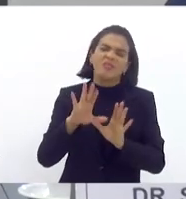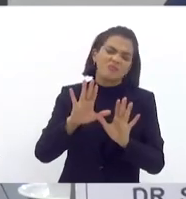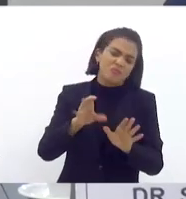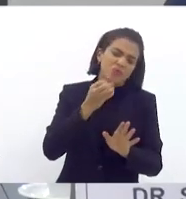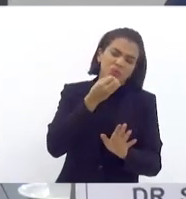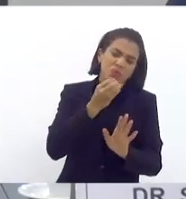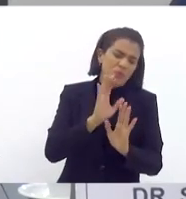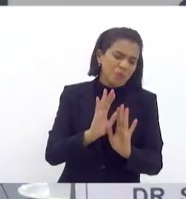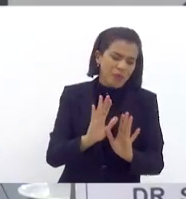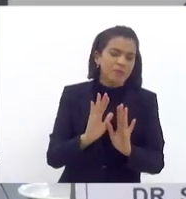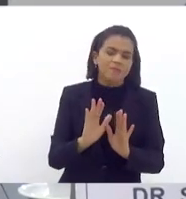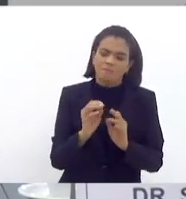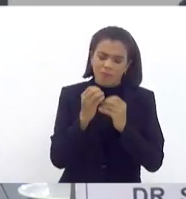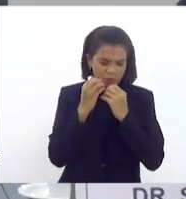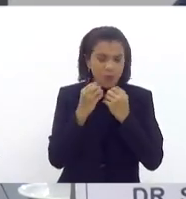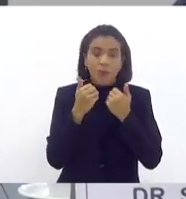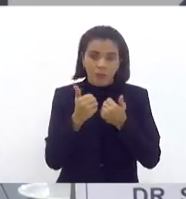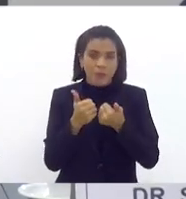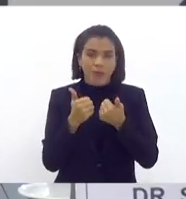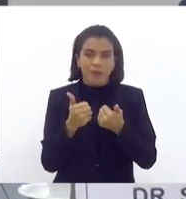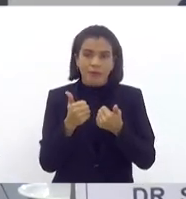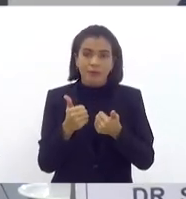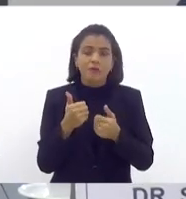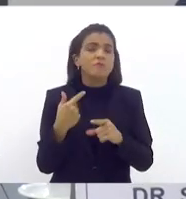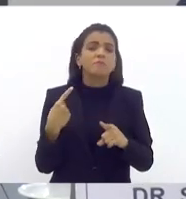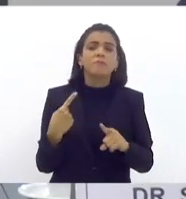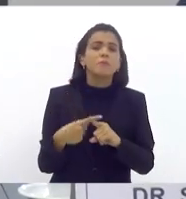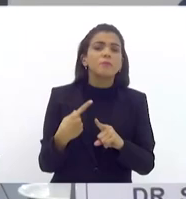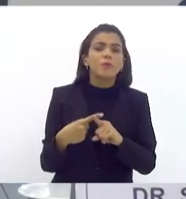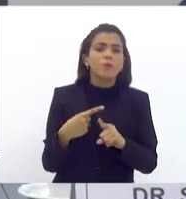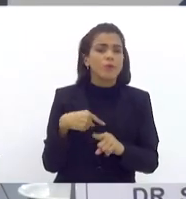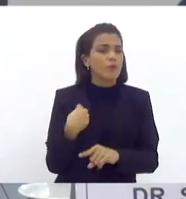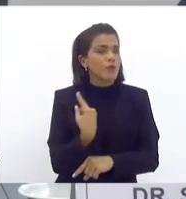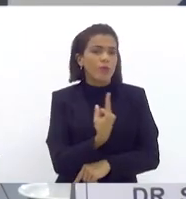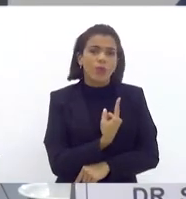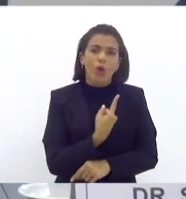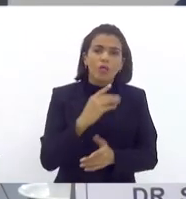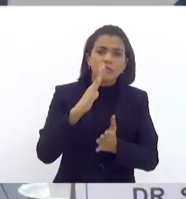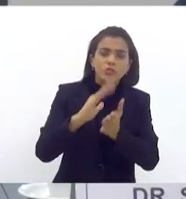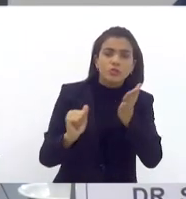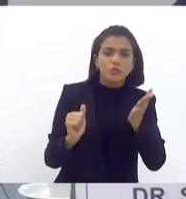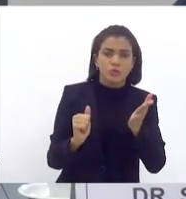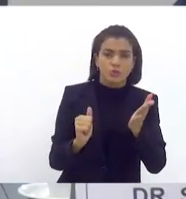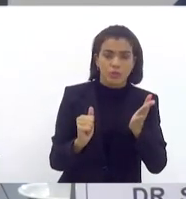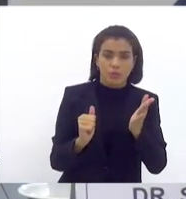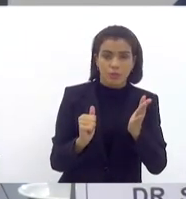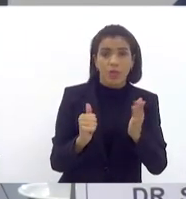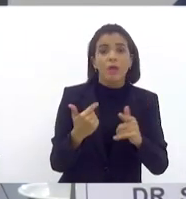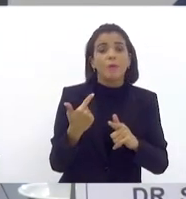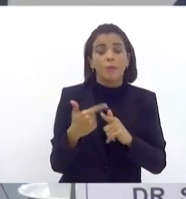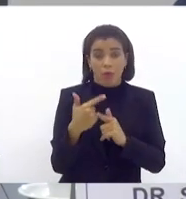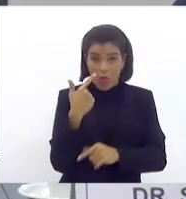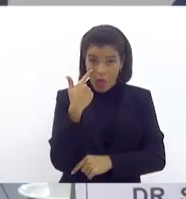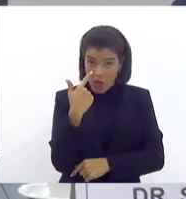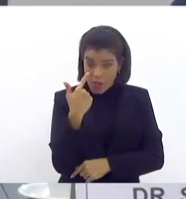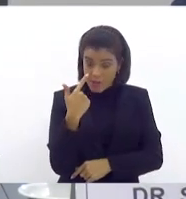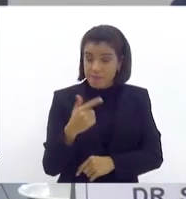bem. Entende? Tudo bem. Mas eu quero dizer, gente, por que que nós excluímos isso? Porque, veja